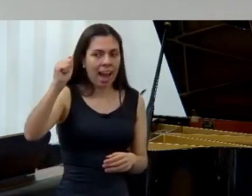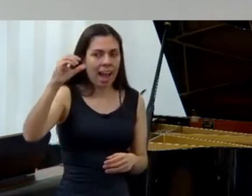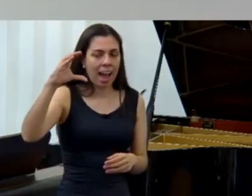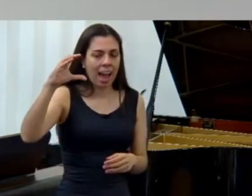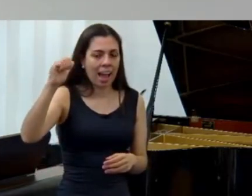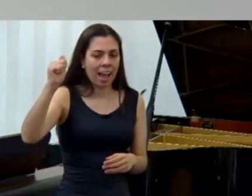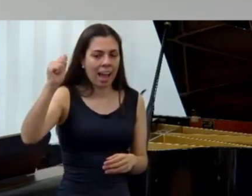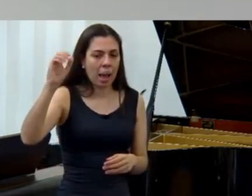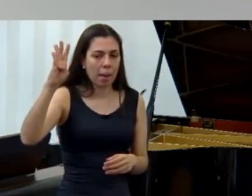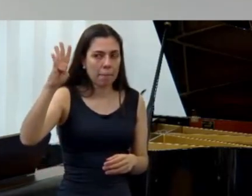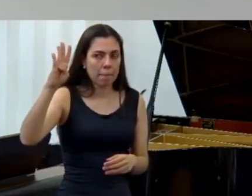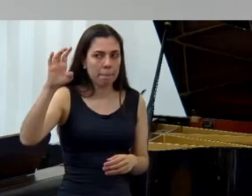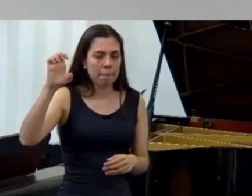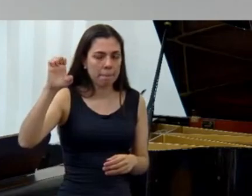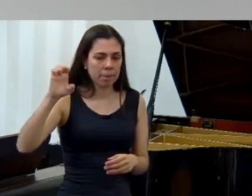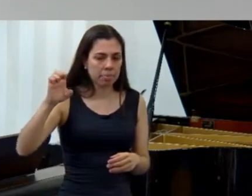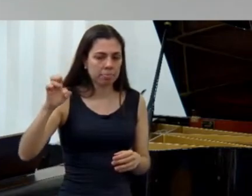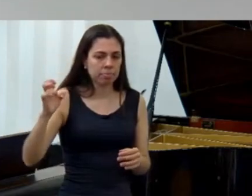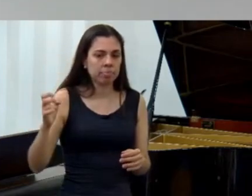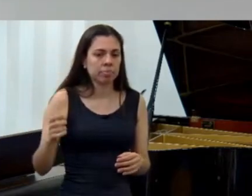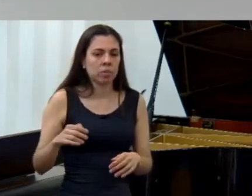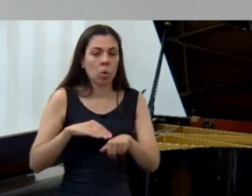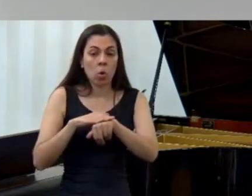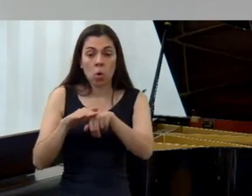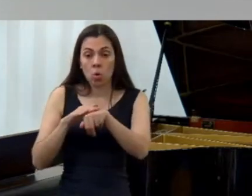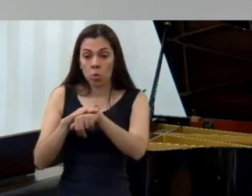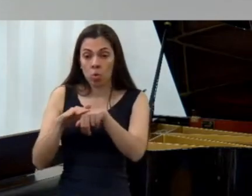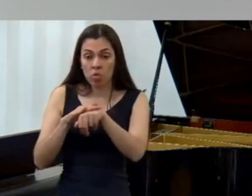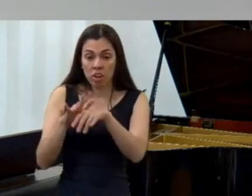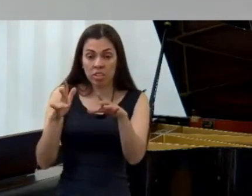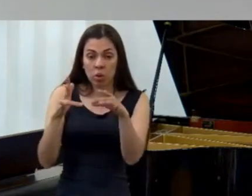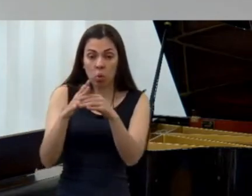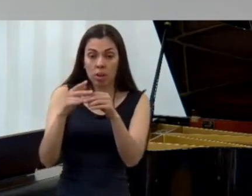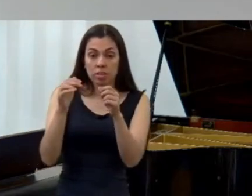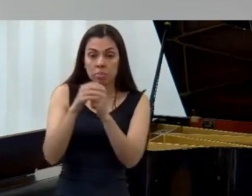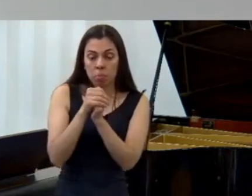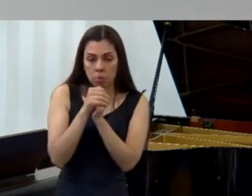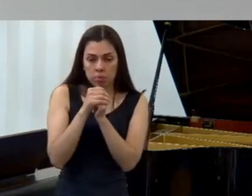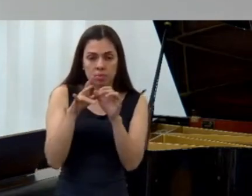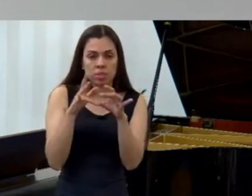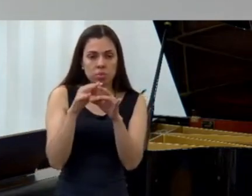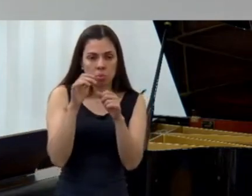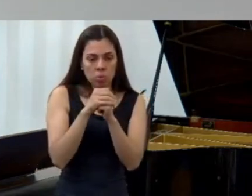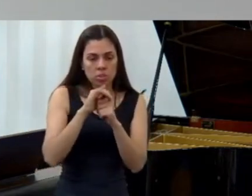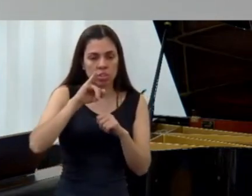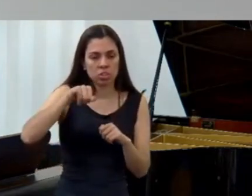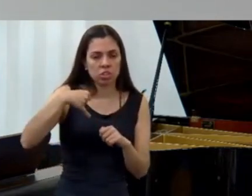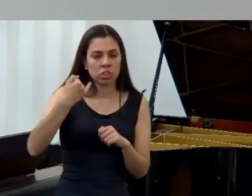a Jezabel, que era uma mulher muito má, tudo o que tinha acontecido.